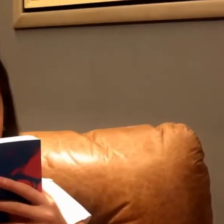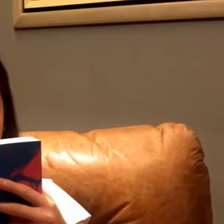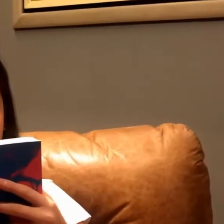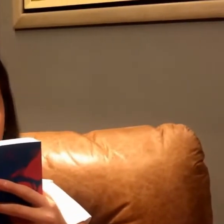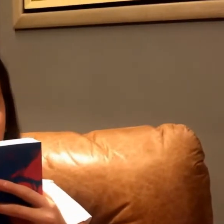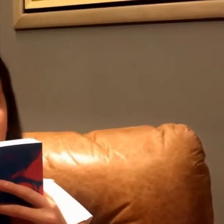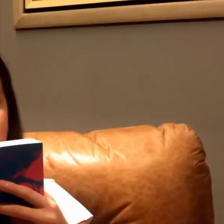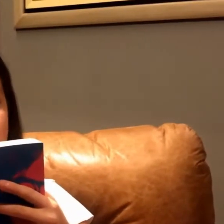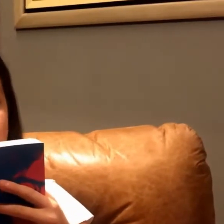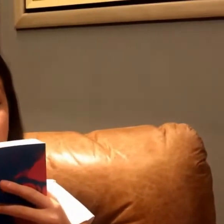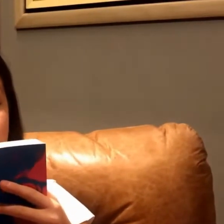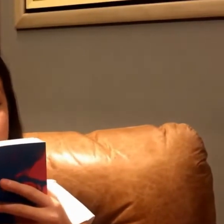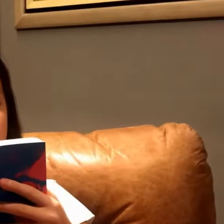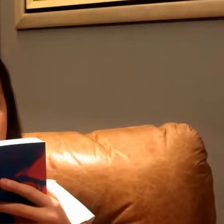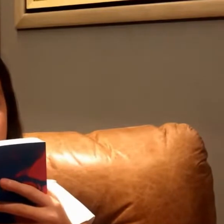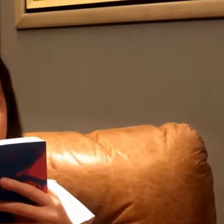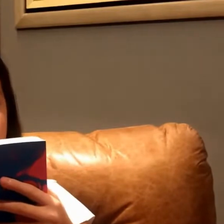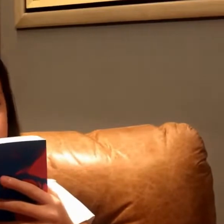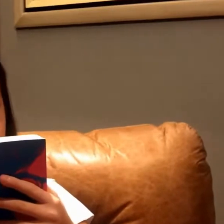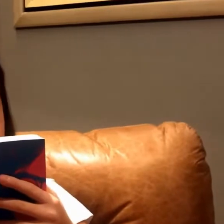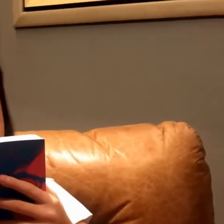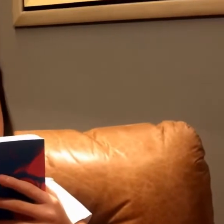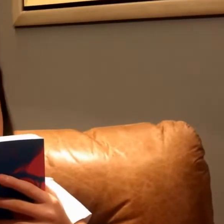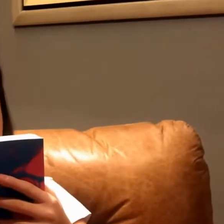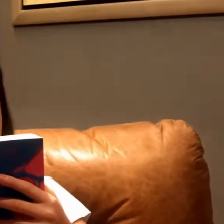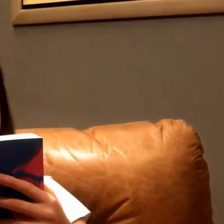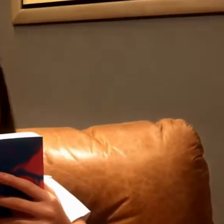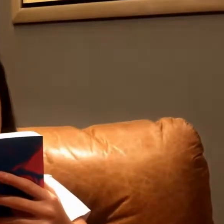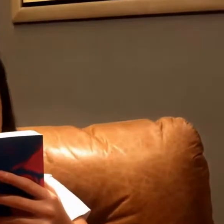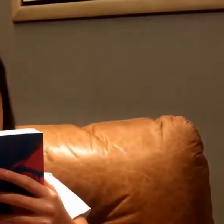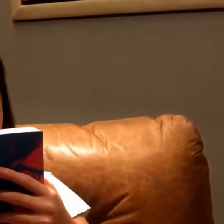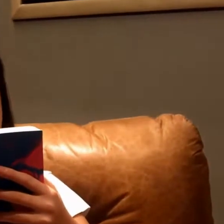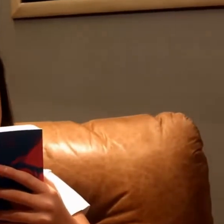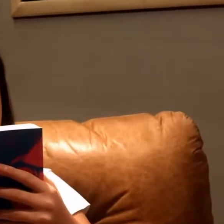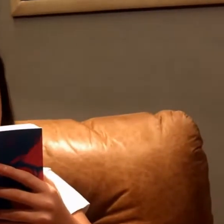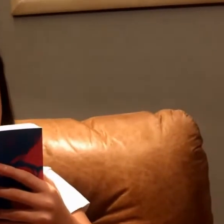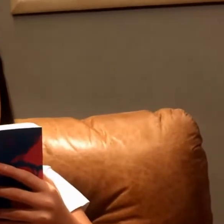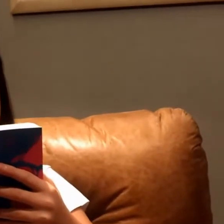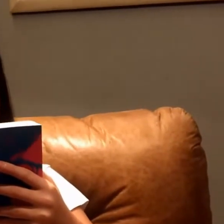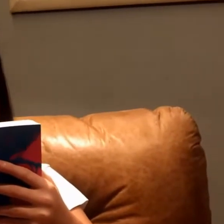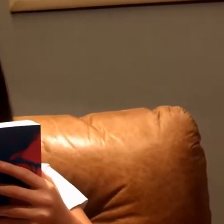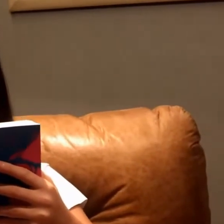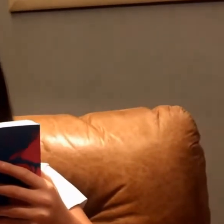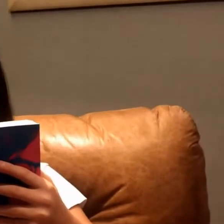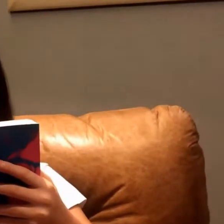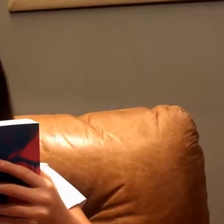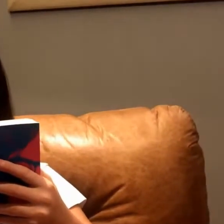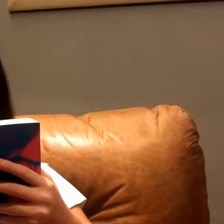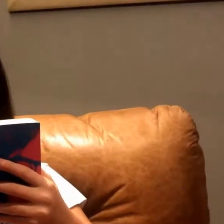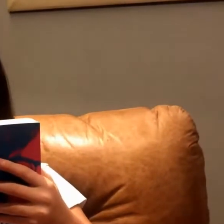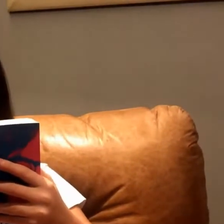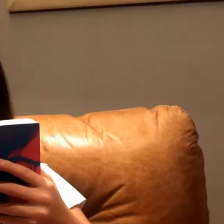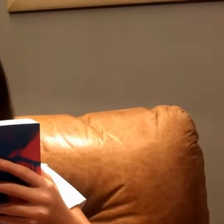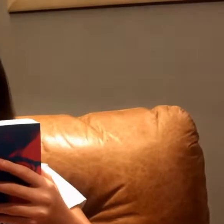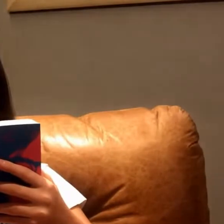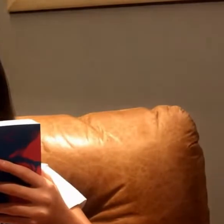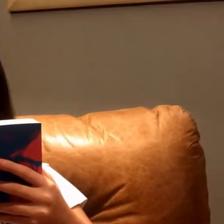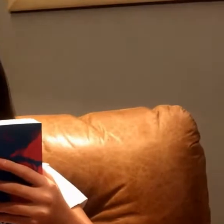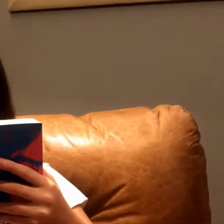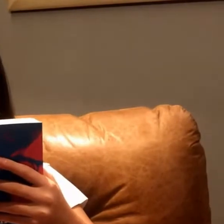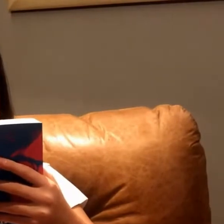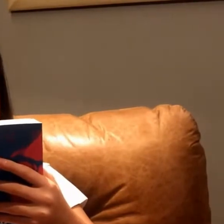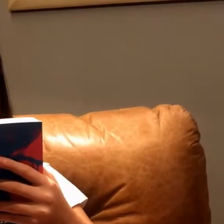o poeta, diz o que quer, o que não quer, e chama os nomes pelas coisas, capazes de